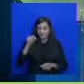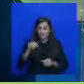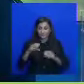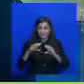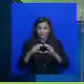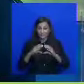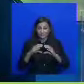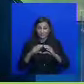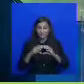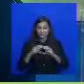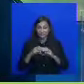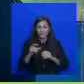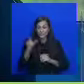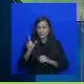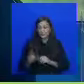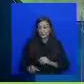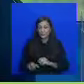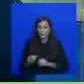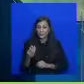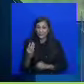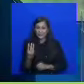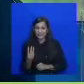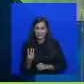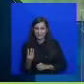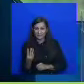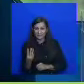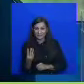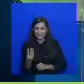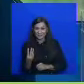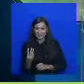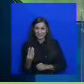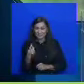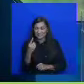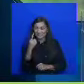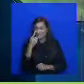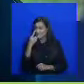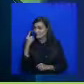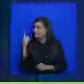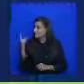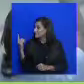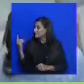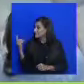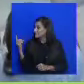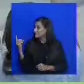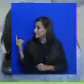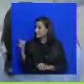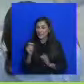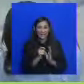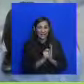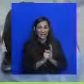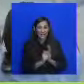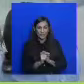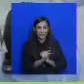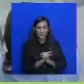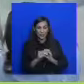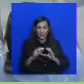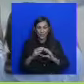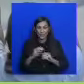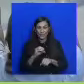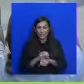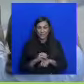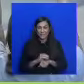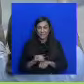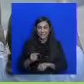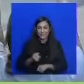bola sorteada para sua coluna 3. E já temos. Anote aí, bola